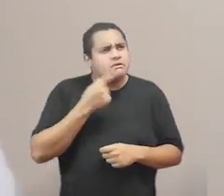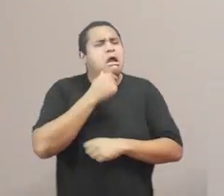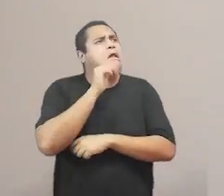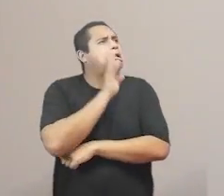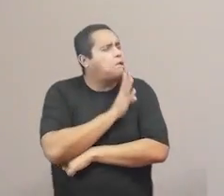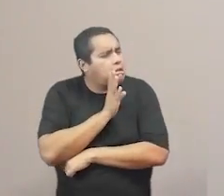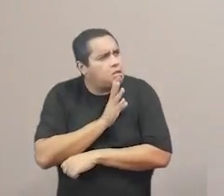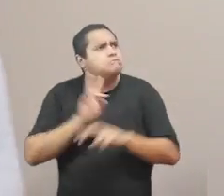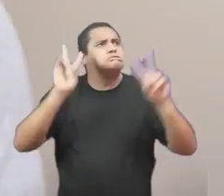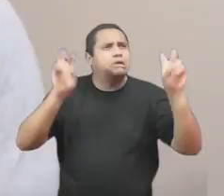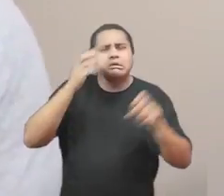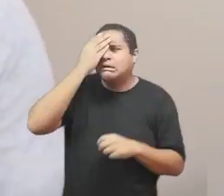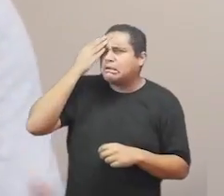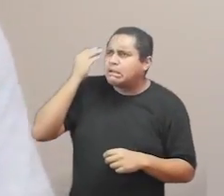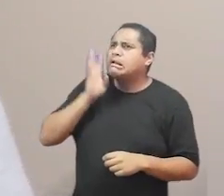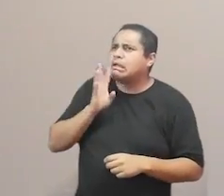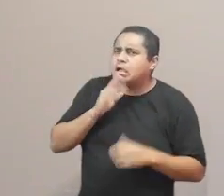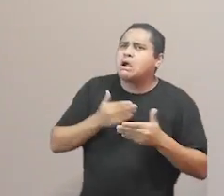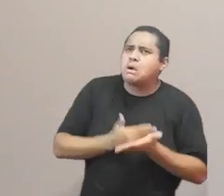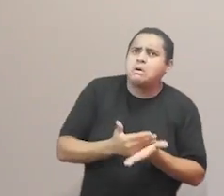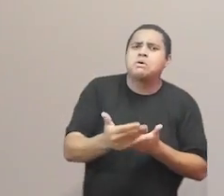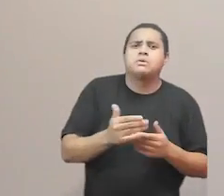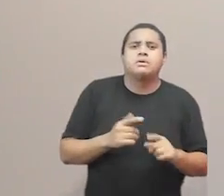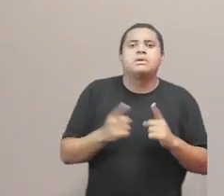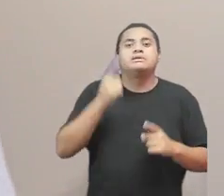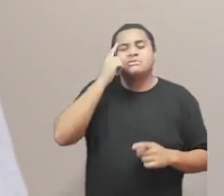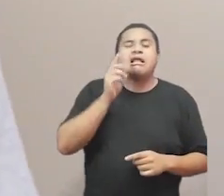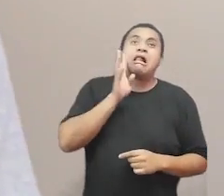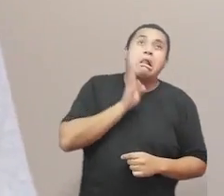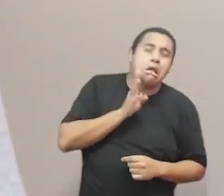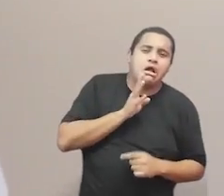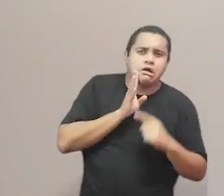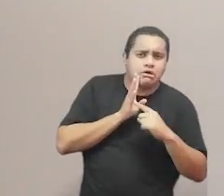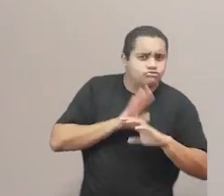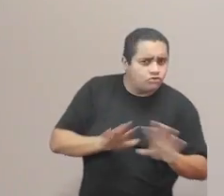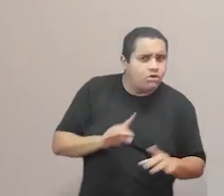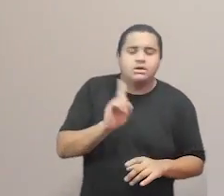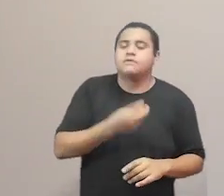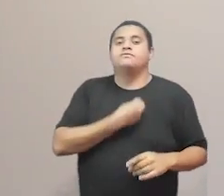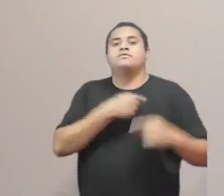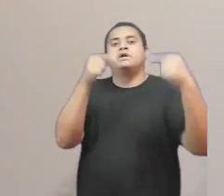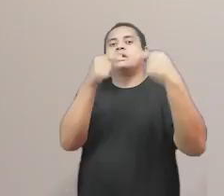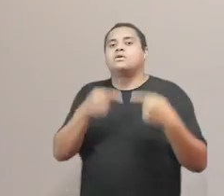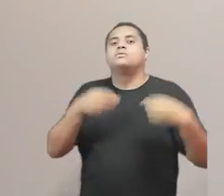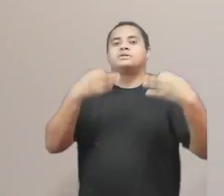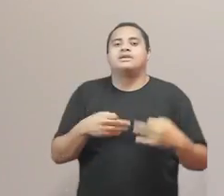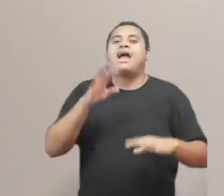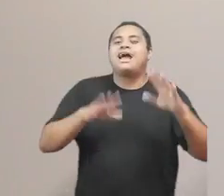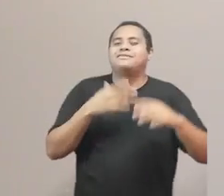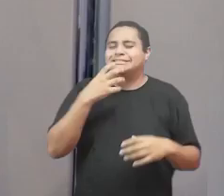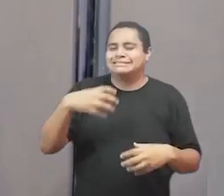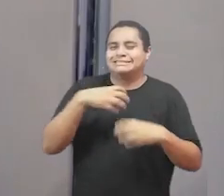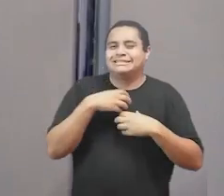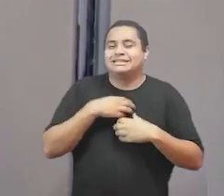aula sobre esquecimento, interessante, achei legal e tal, vou pra começar, não sei o quê. Mas não adianta só achar legal, tá? Tem que colocar em prática. A gente é muito bom em enrolar